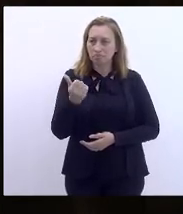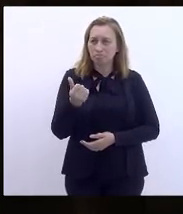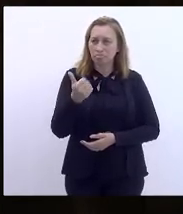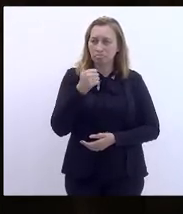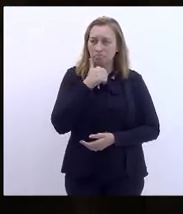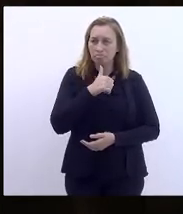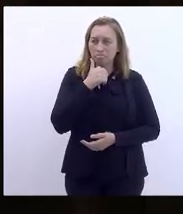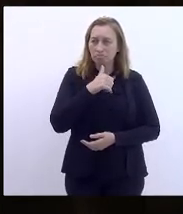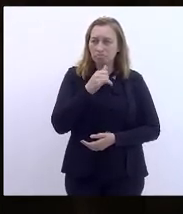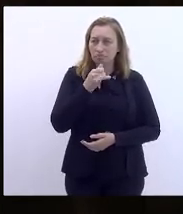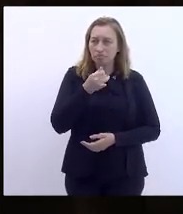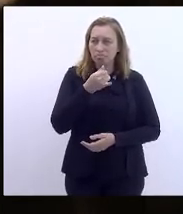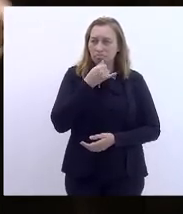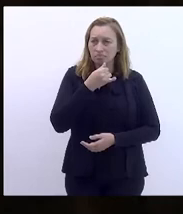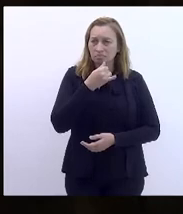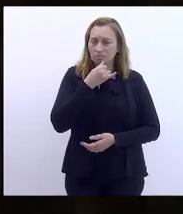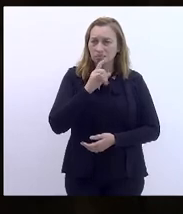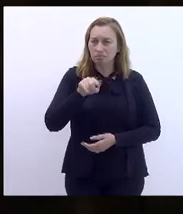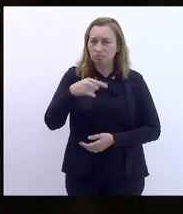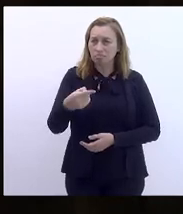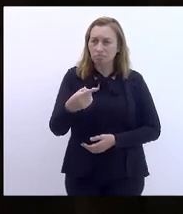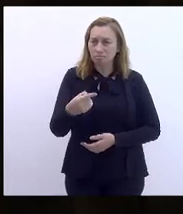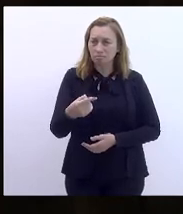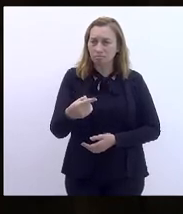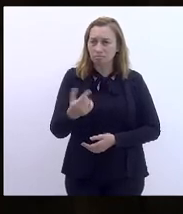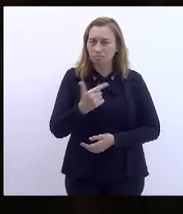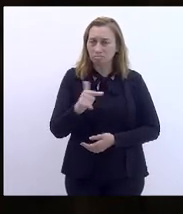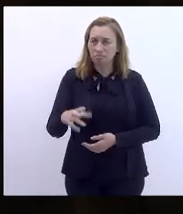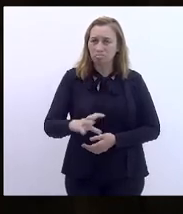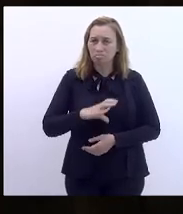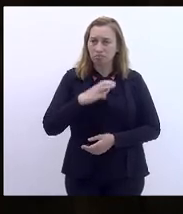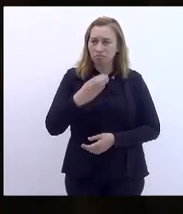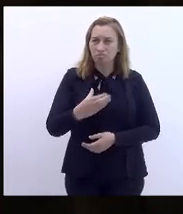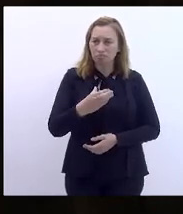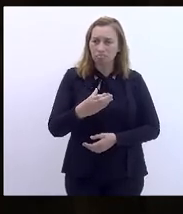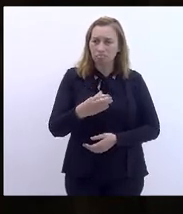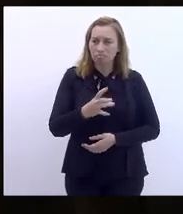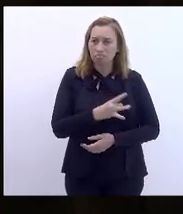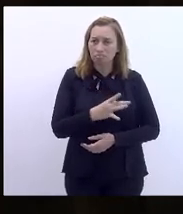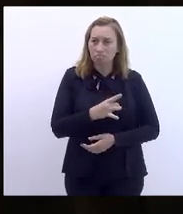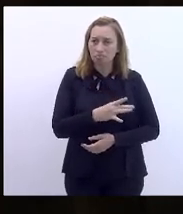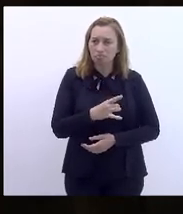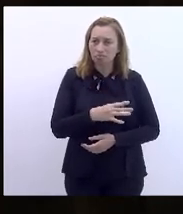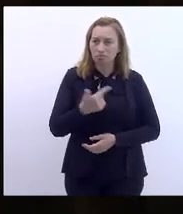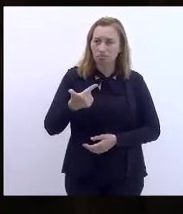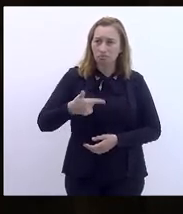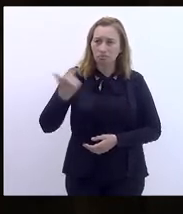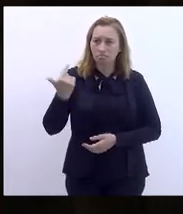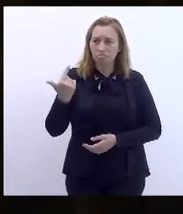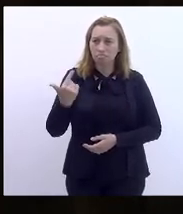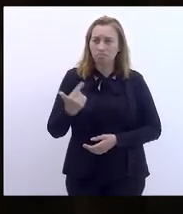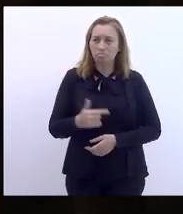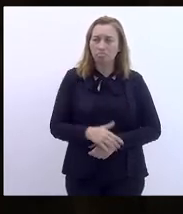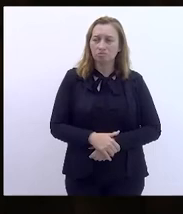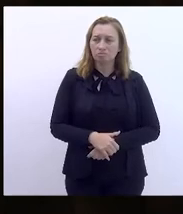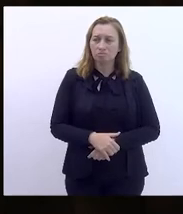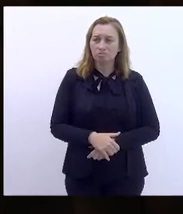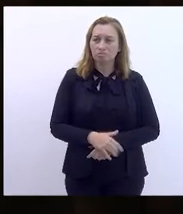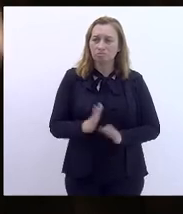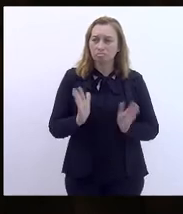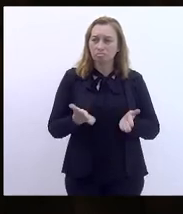tomar oprimida e outras tantas aqui no Rio de Janeiro que não tem coragem porque tem medo de levar bala perdida pelas costas